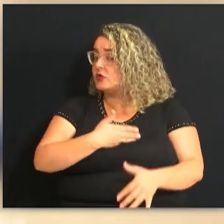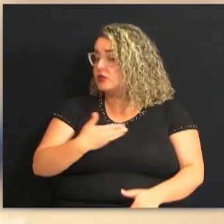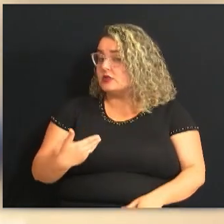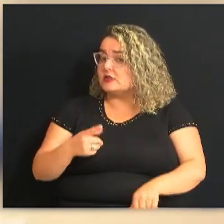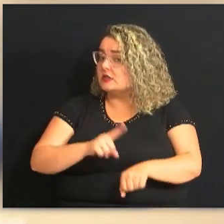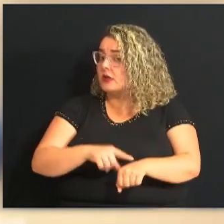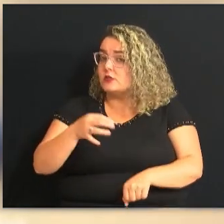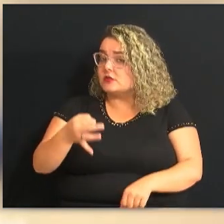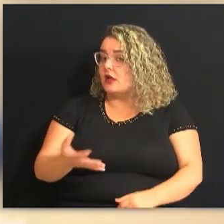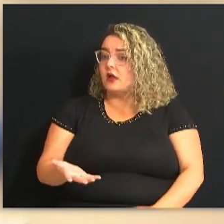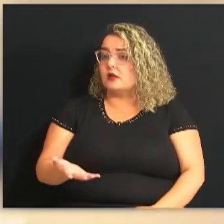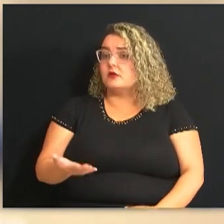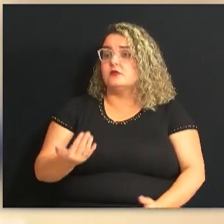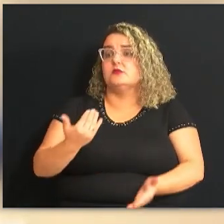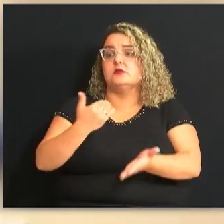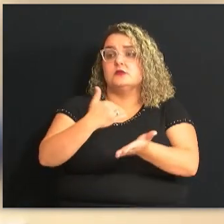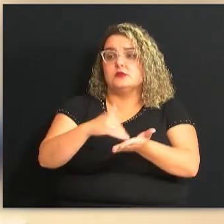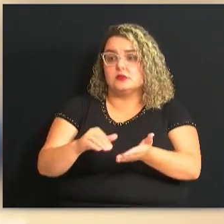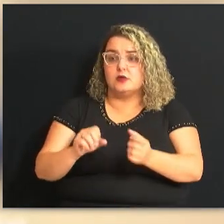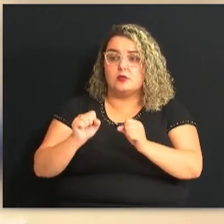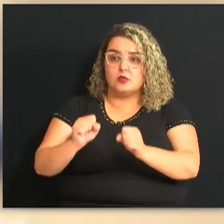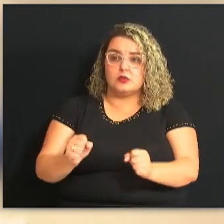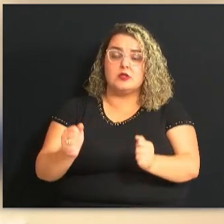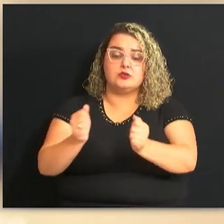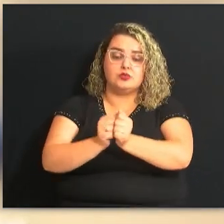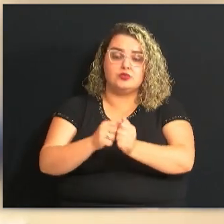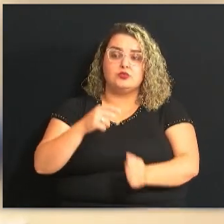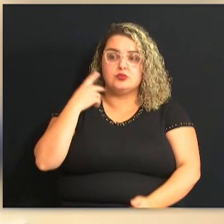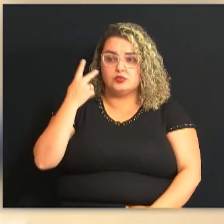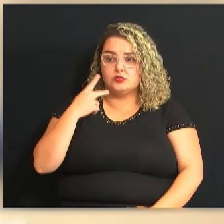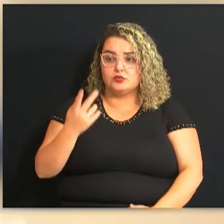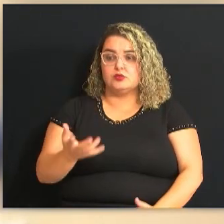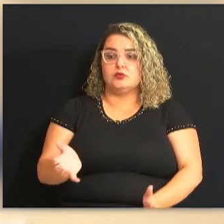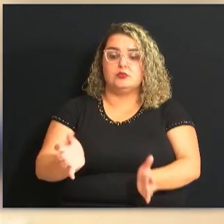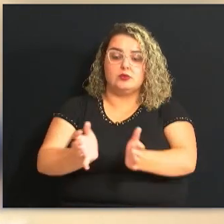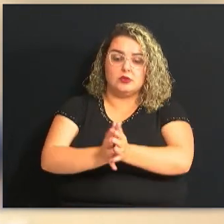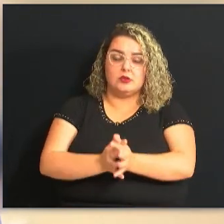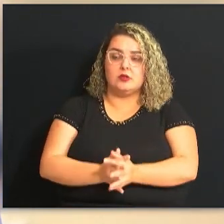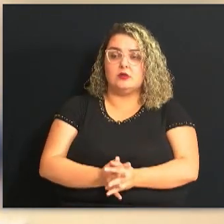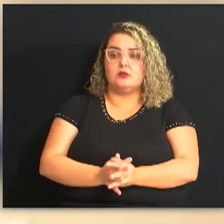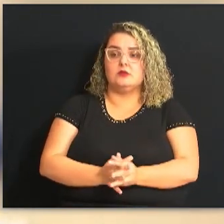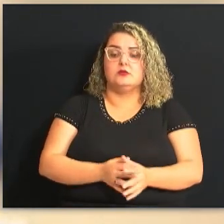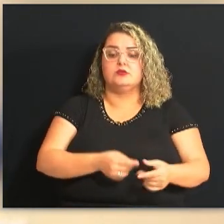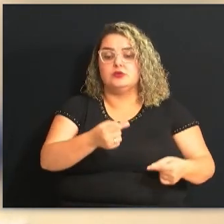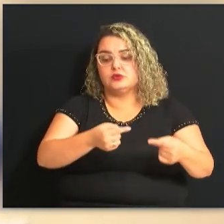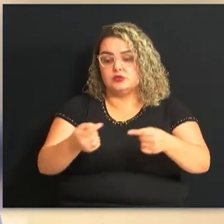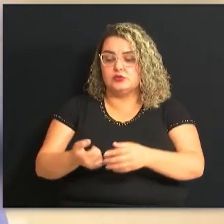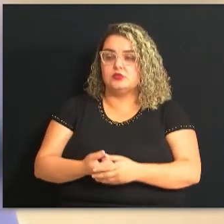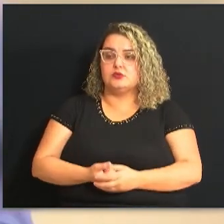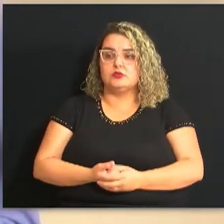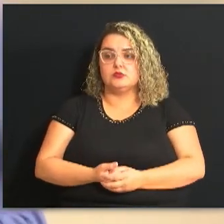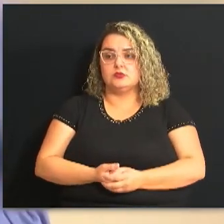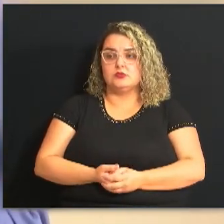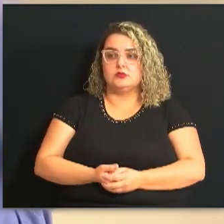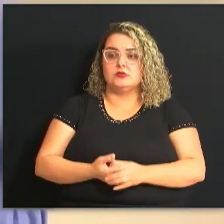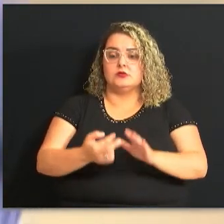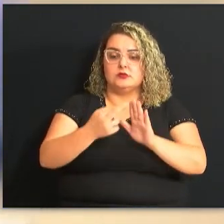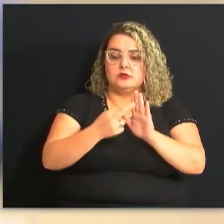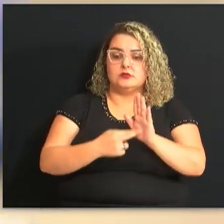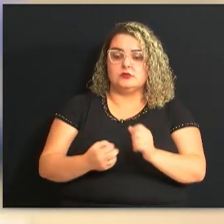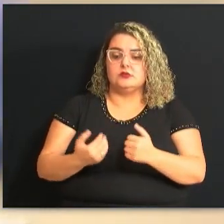a secretaria pudesse, junto com os vereadores e com a categoria, discutir as regras que estão colocadas no